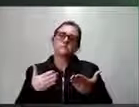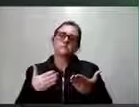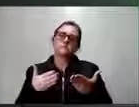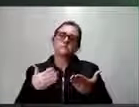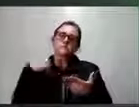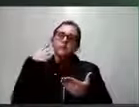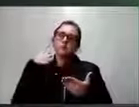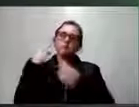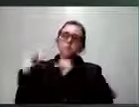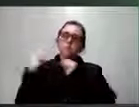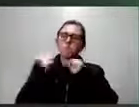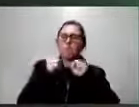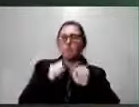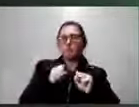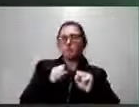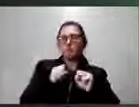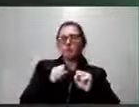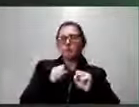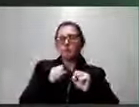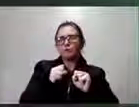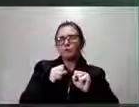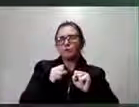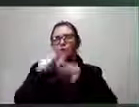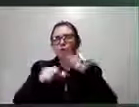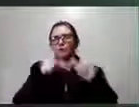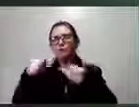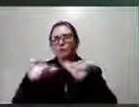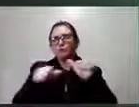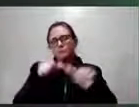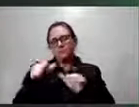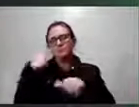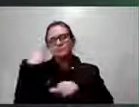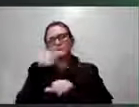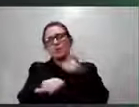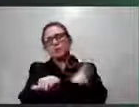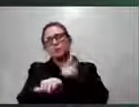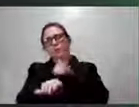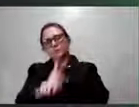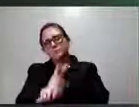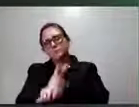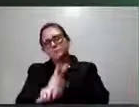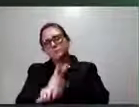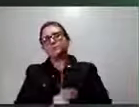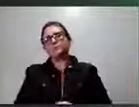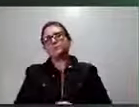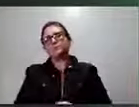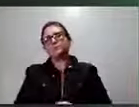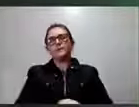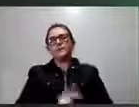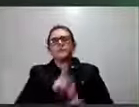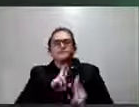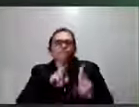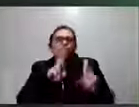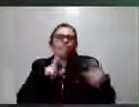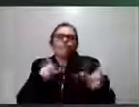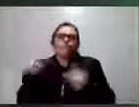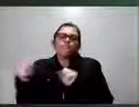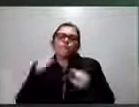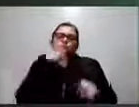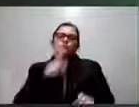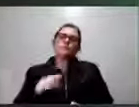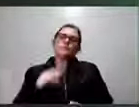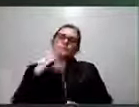isso pode causar alterações que devem ser controladas. A disfunção que pode ter um paciente antes